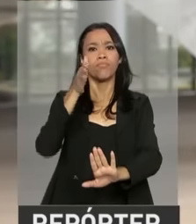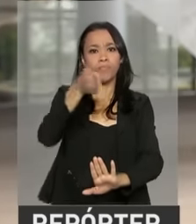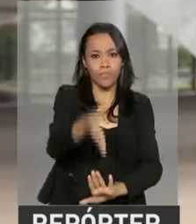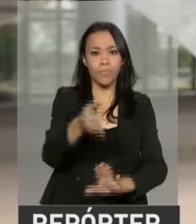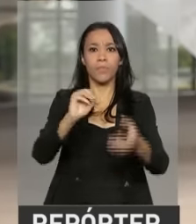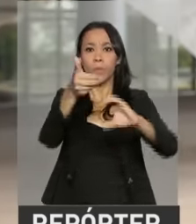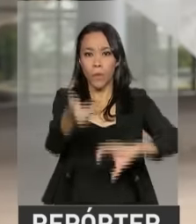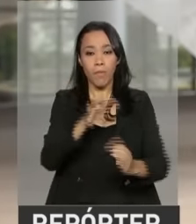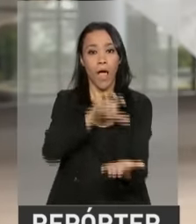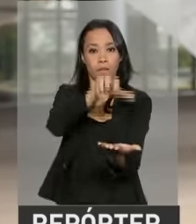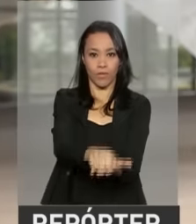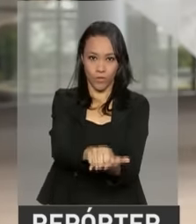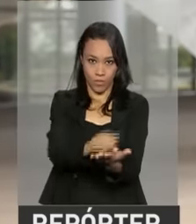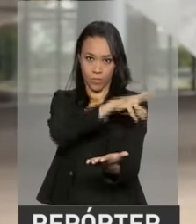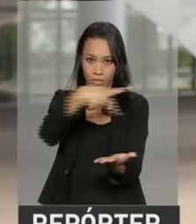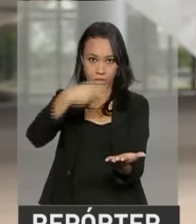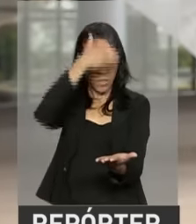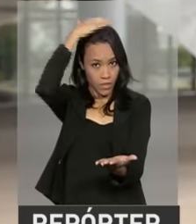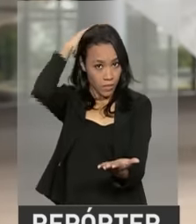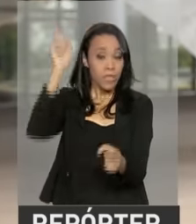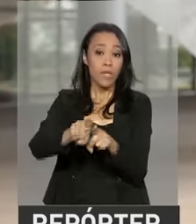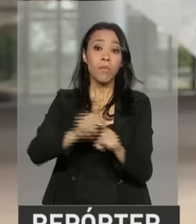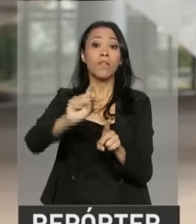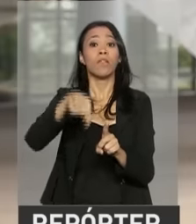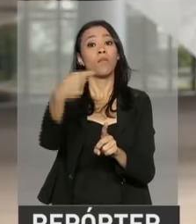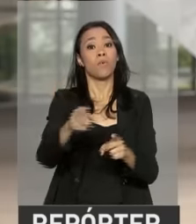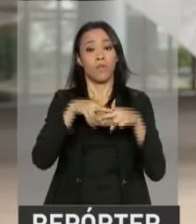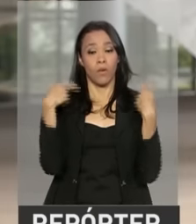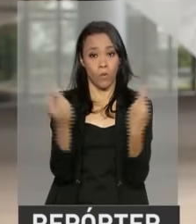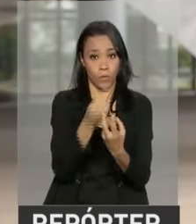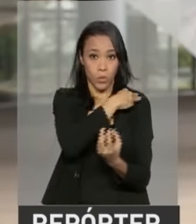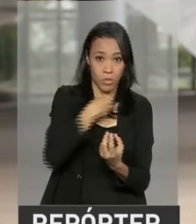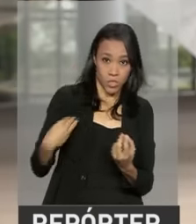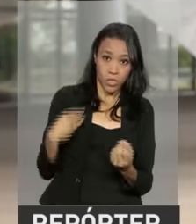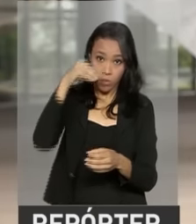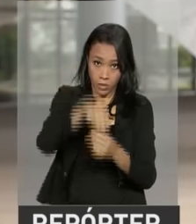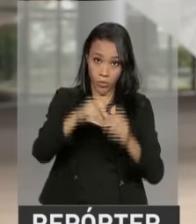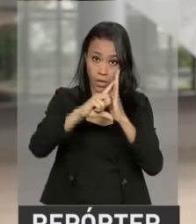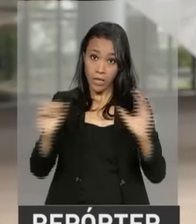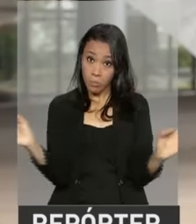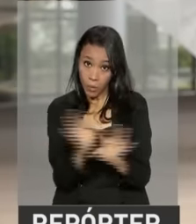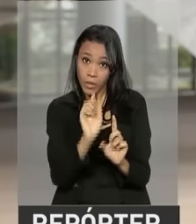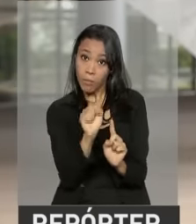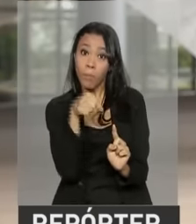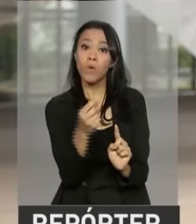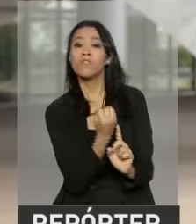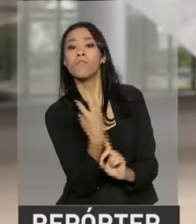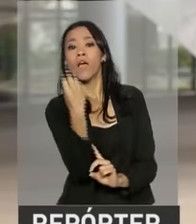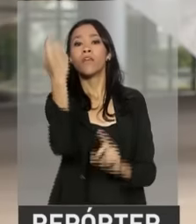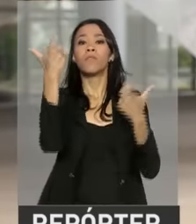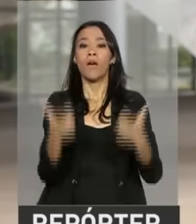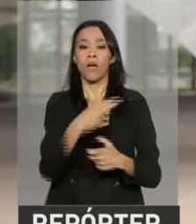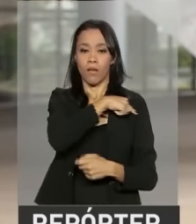posse é possível também que o presidente se reúna com ministros no Palácio do Planalto e em seguida viaja viaje para a China